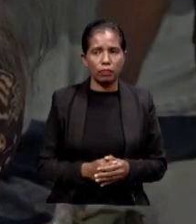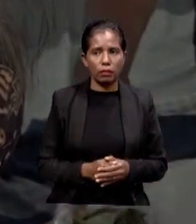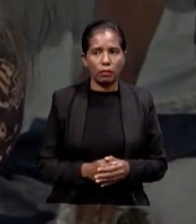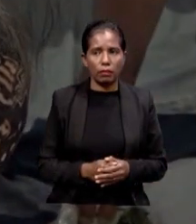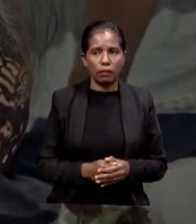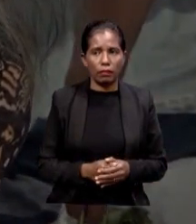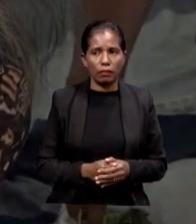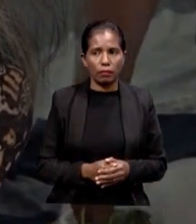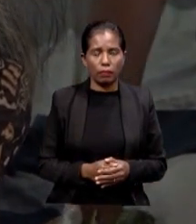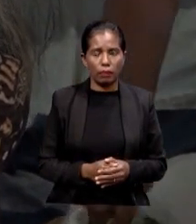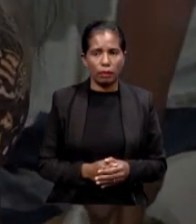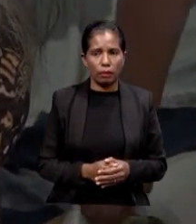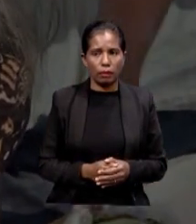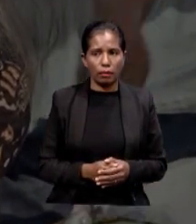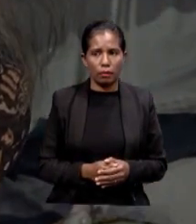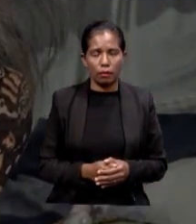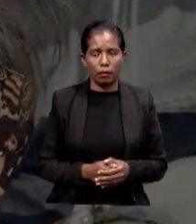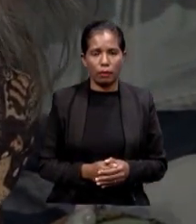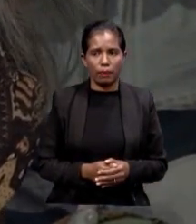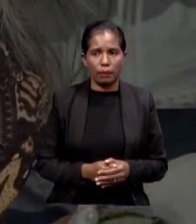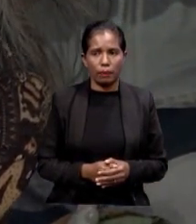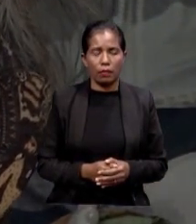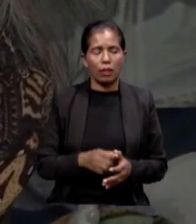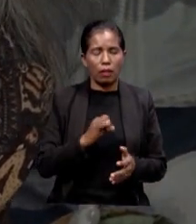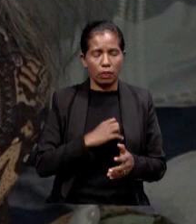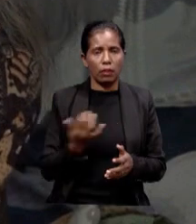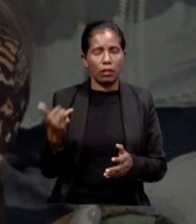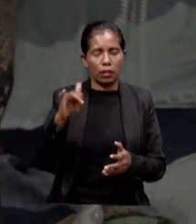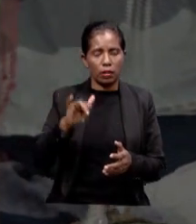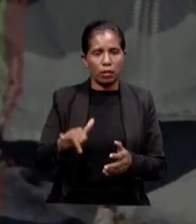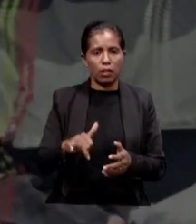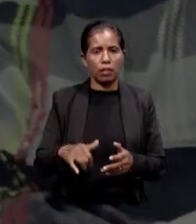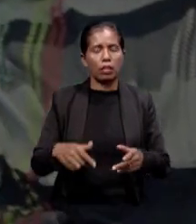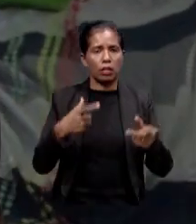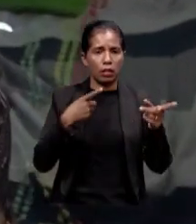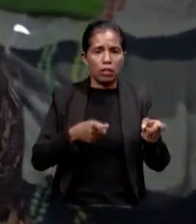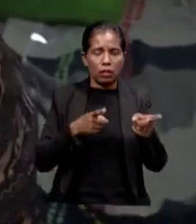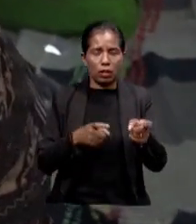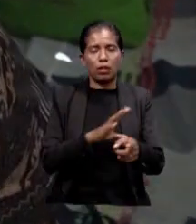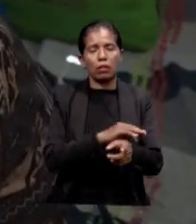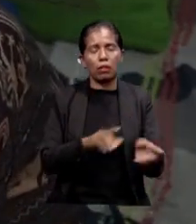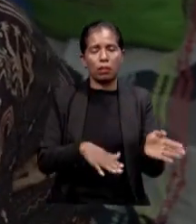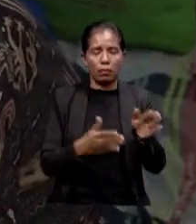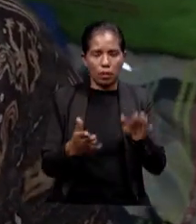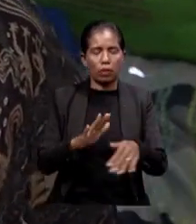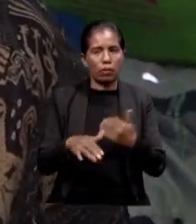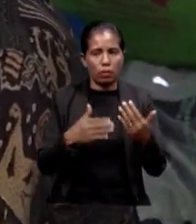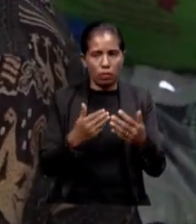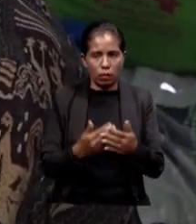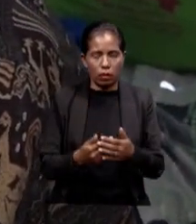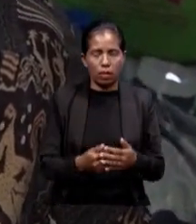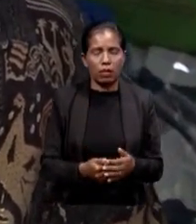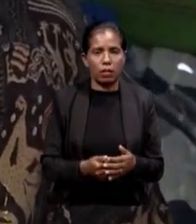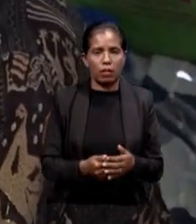ni klo ba da cila tin malo ba hai ai kai mi tin